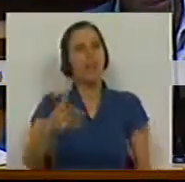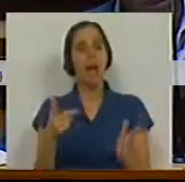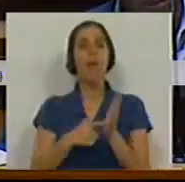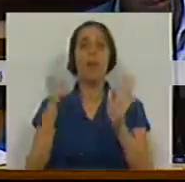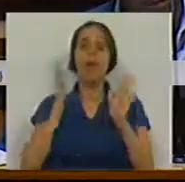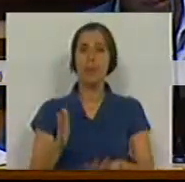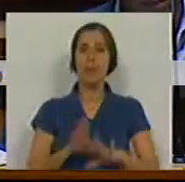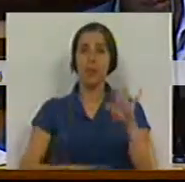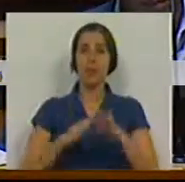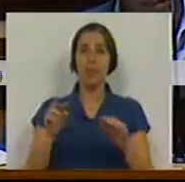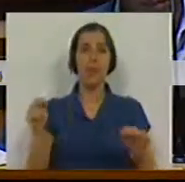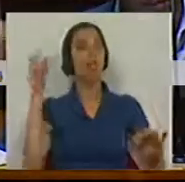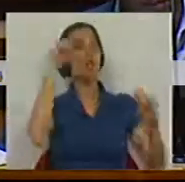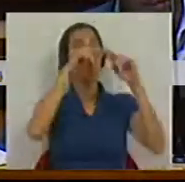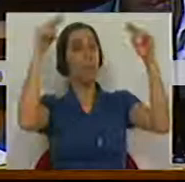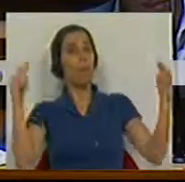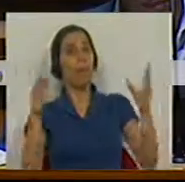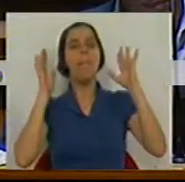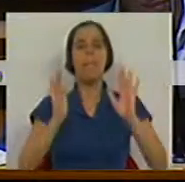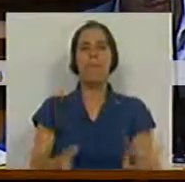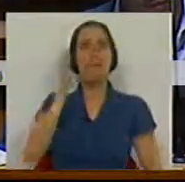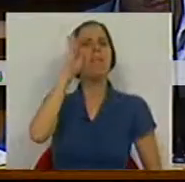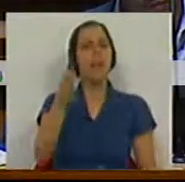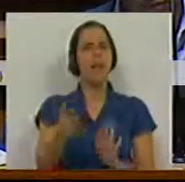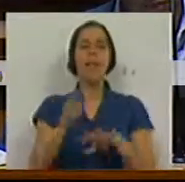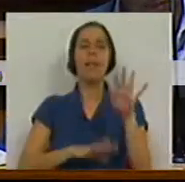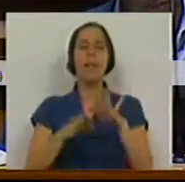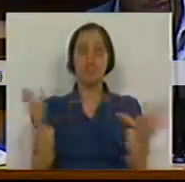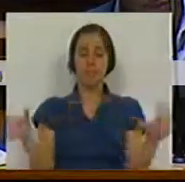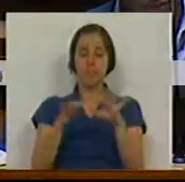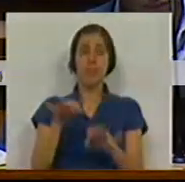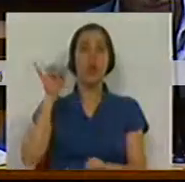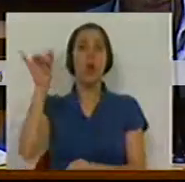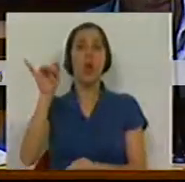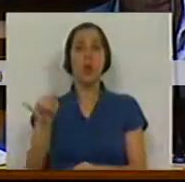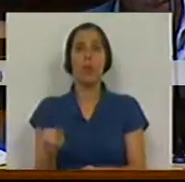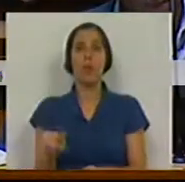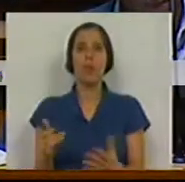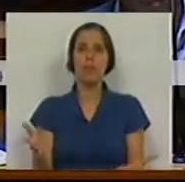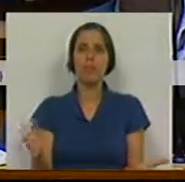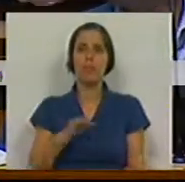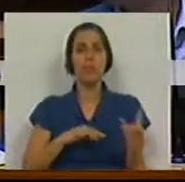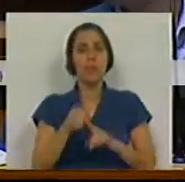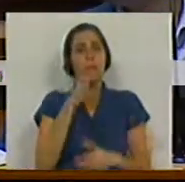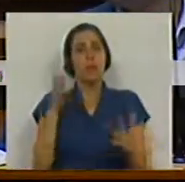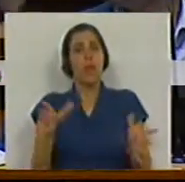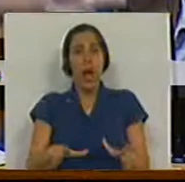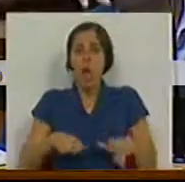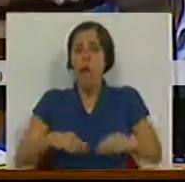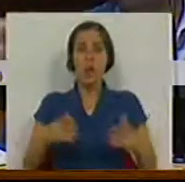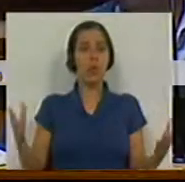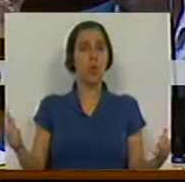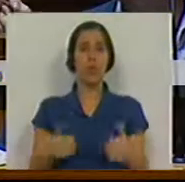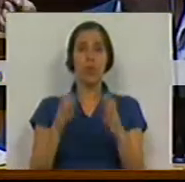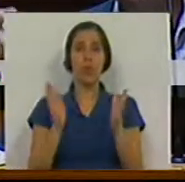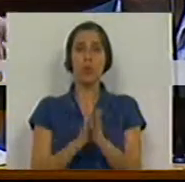necessário fazer passagens superiores, porque sabe que é necessário estabelecer a ligação ao aeroporto. O senhor deputado assumiu todas